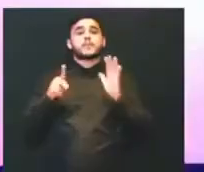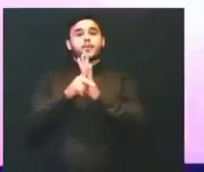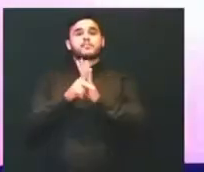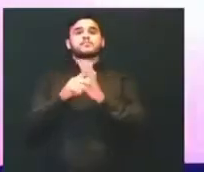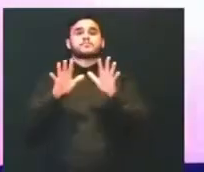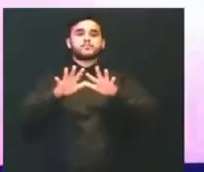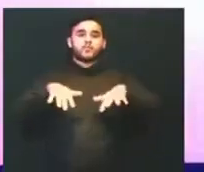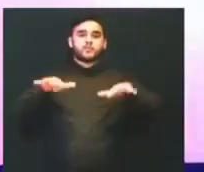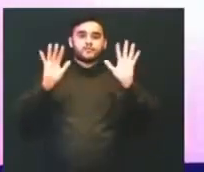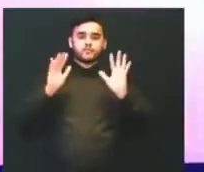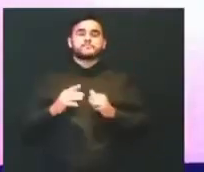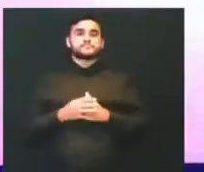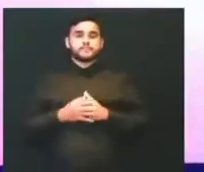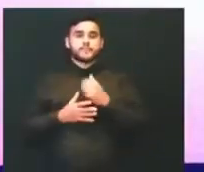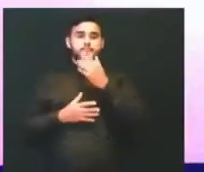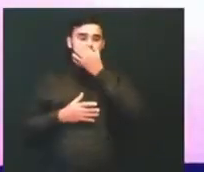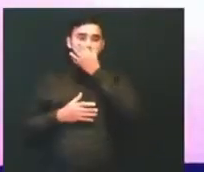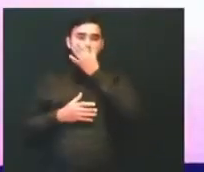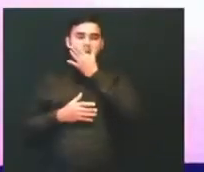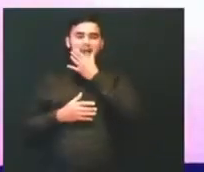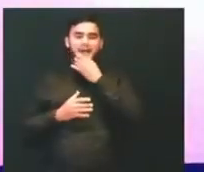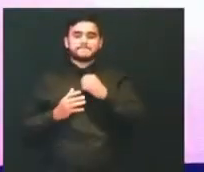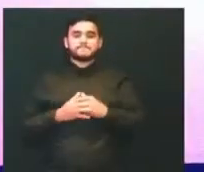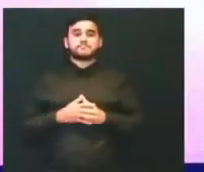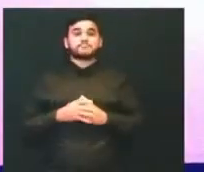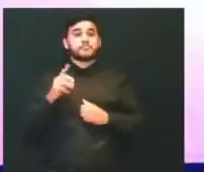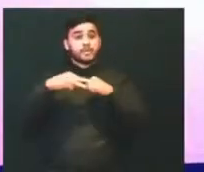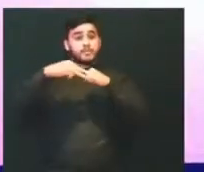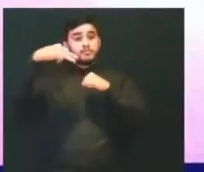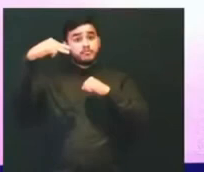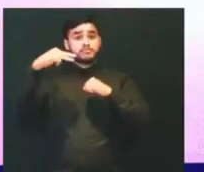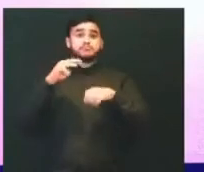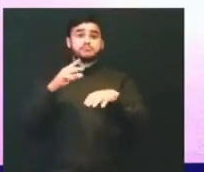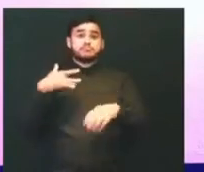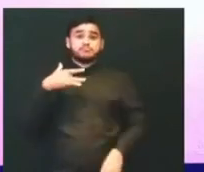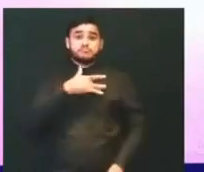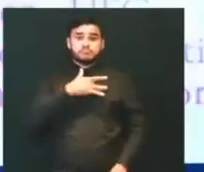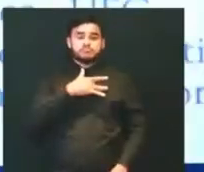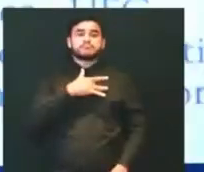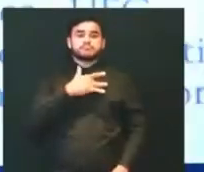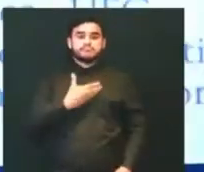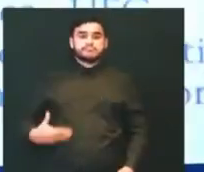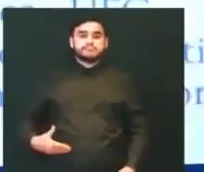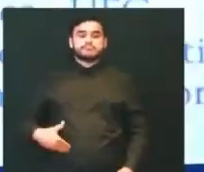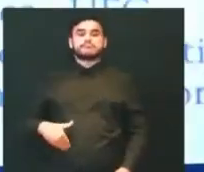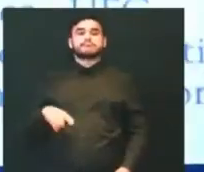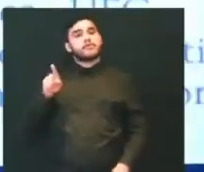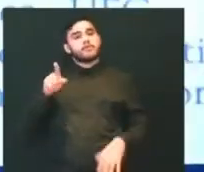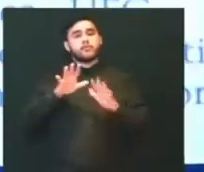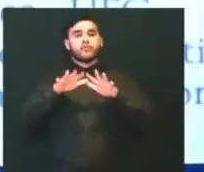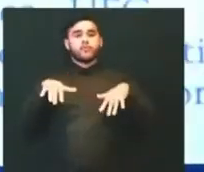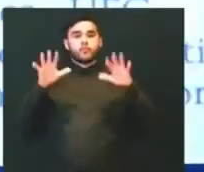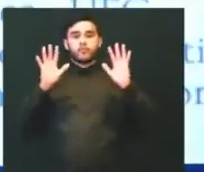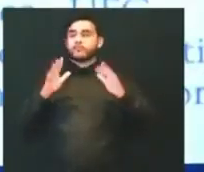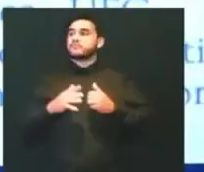Universidade Federal do Ceará. E também mestre em Saúde Pública pela Universidade Federal, também aqui do Ceará.